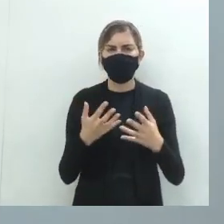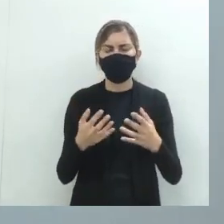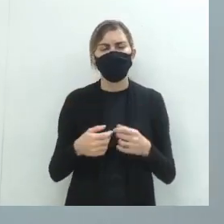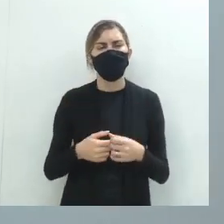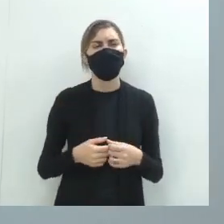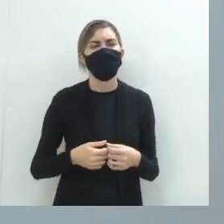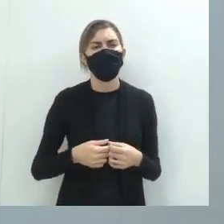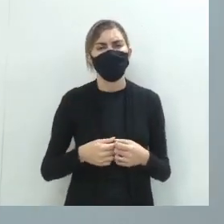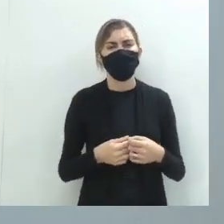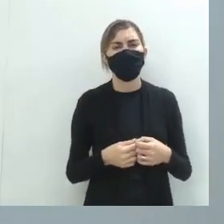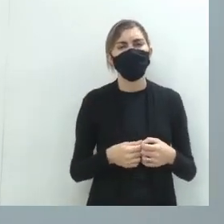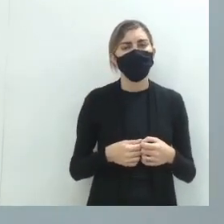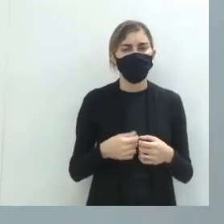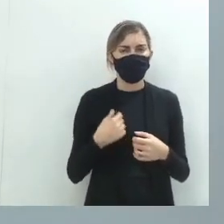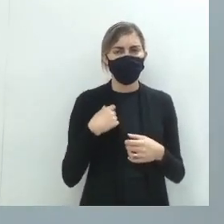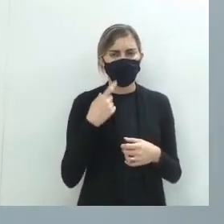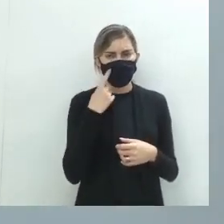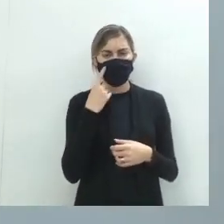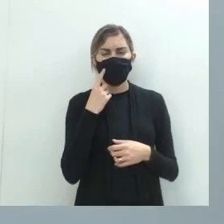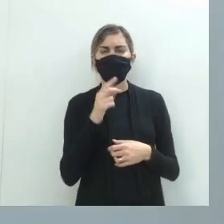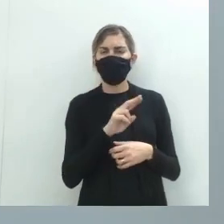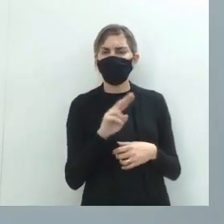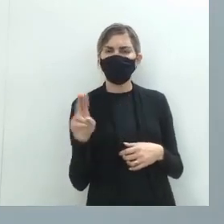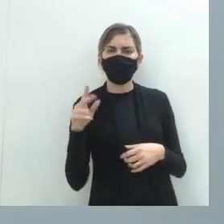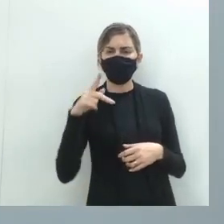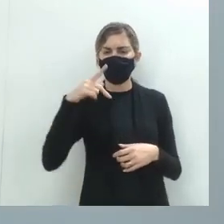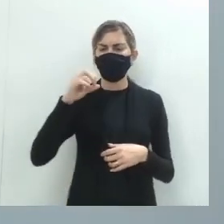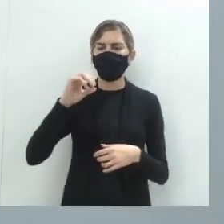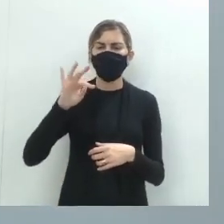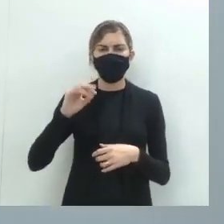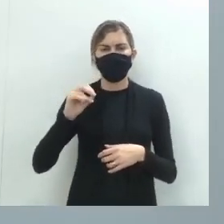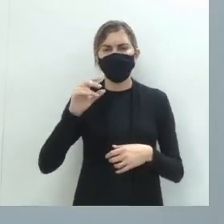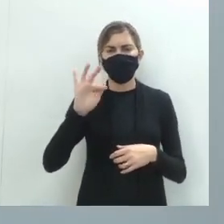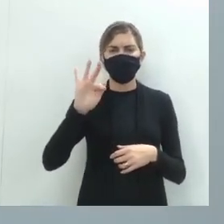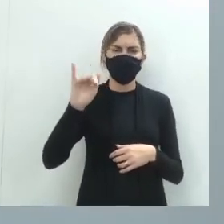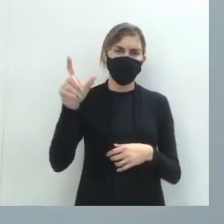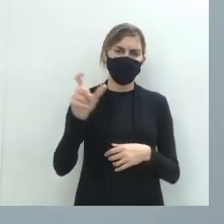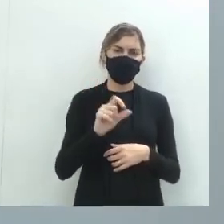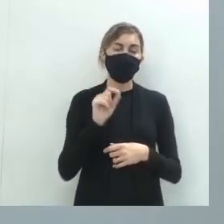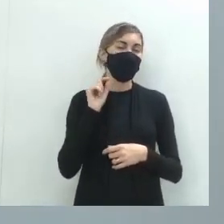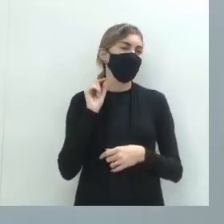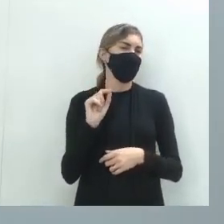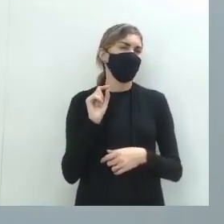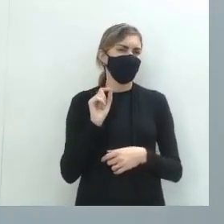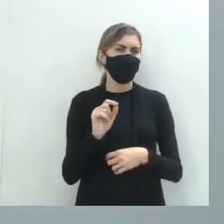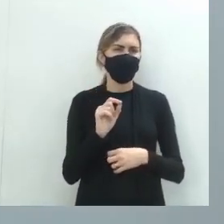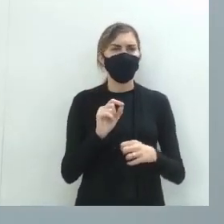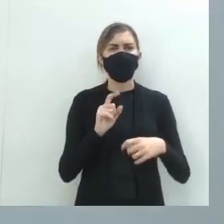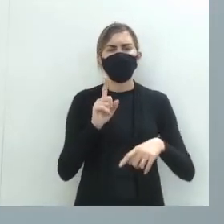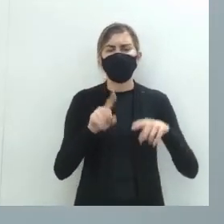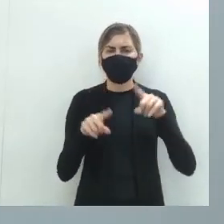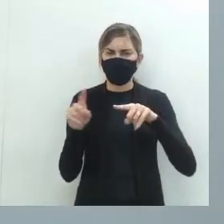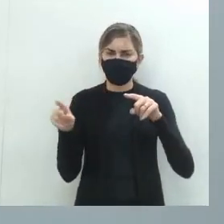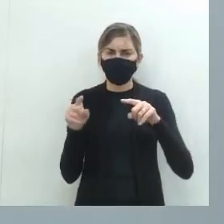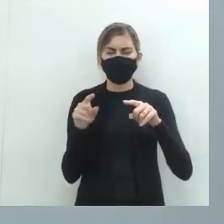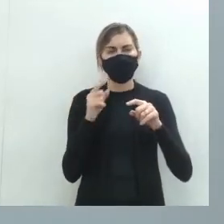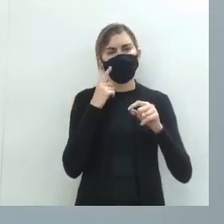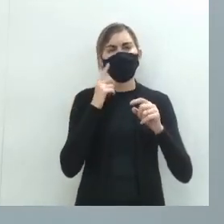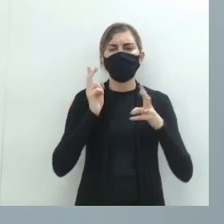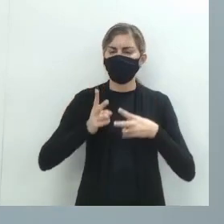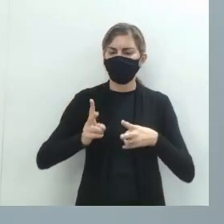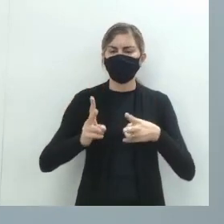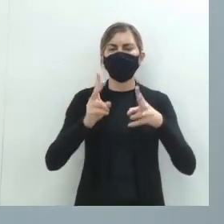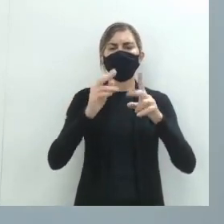fixos. Olha, nome, pontos fixos. São pontos constantes.